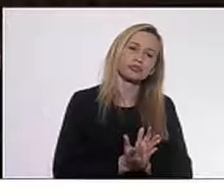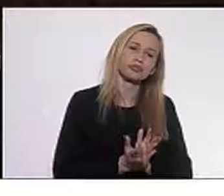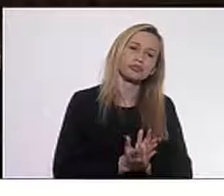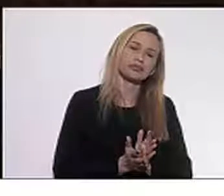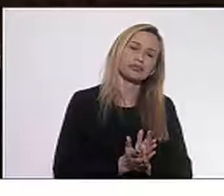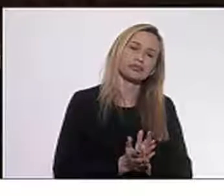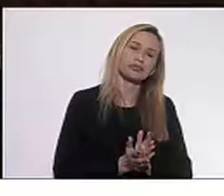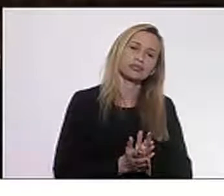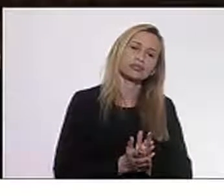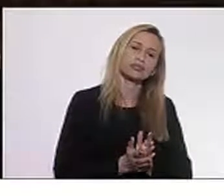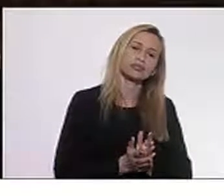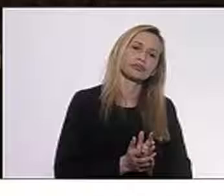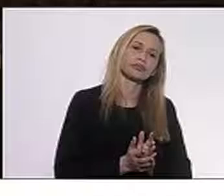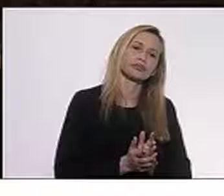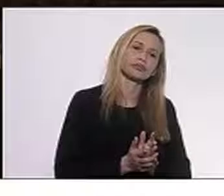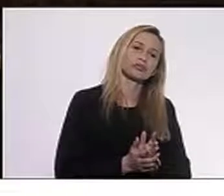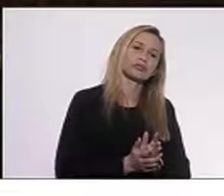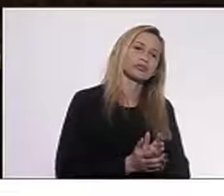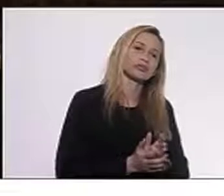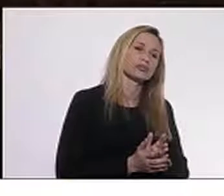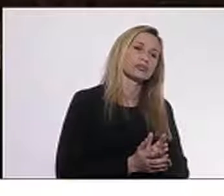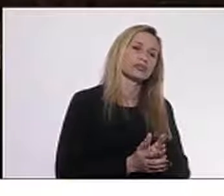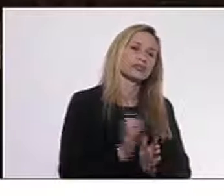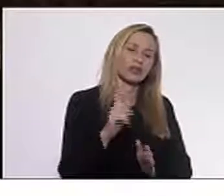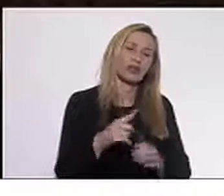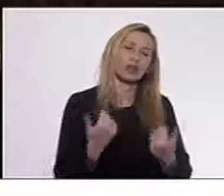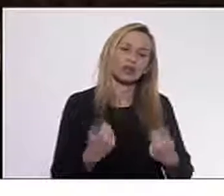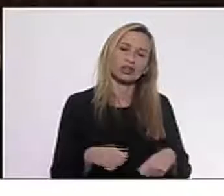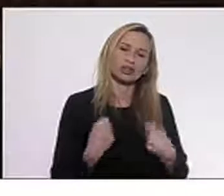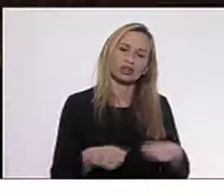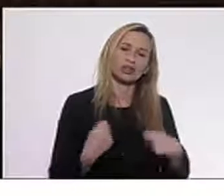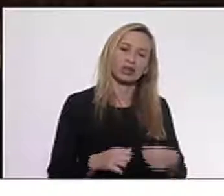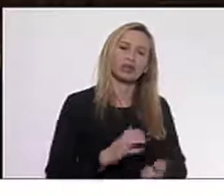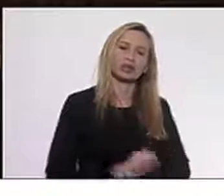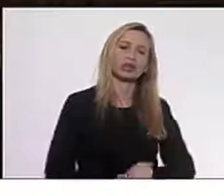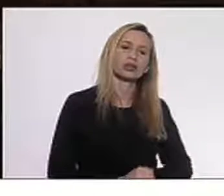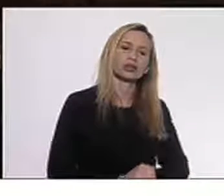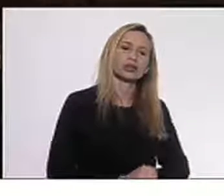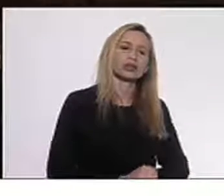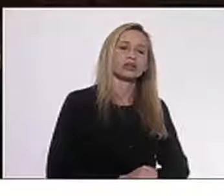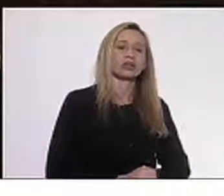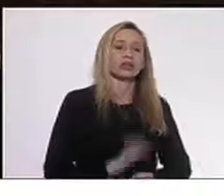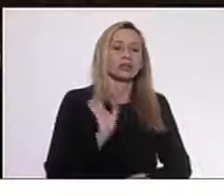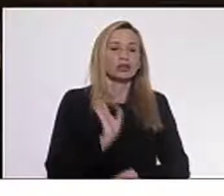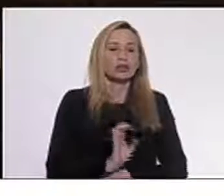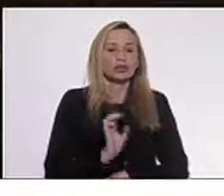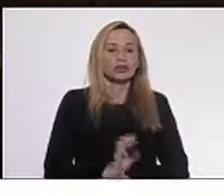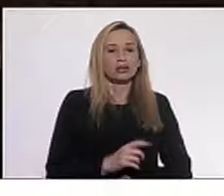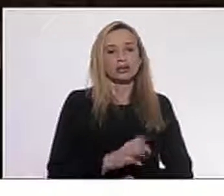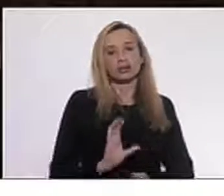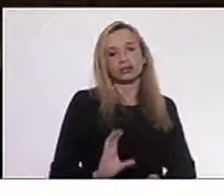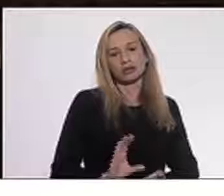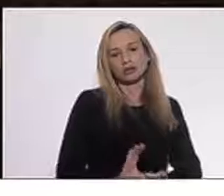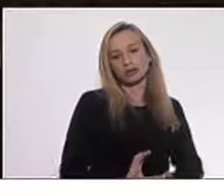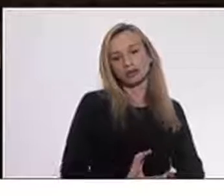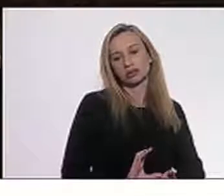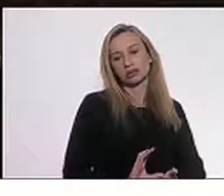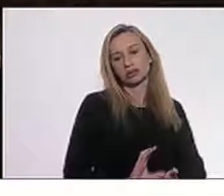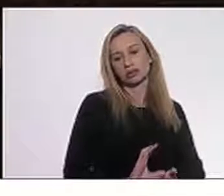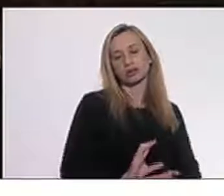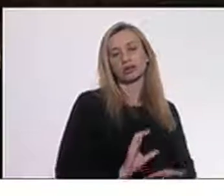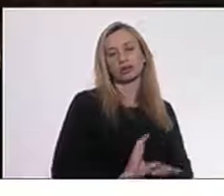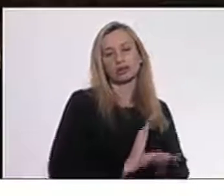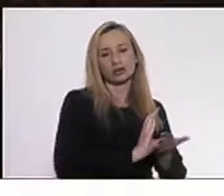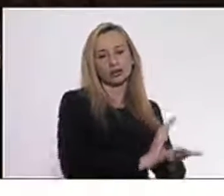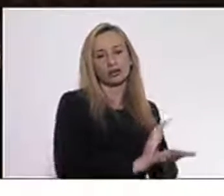ações estruturais são prementes e necessárias. O Estado vem gastando mais com a promoção